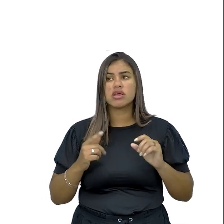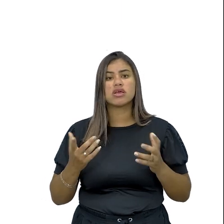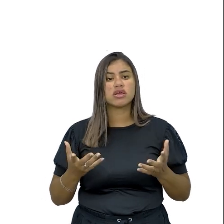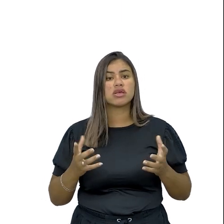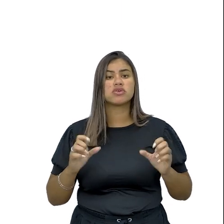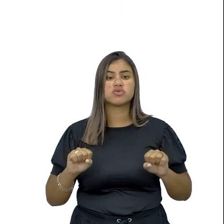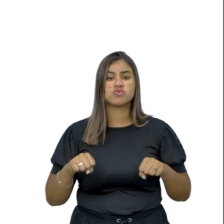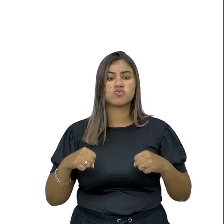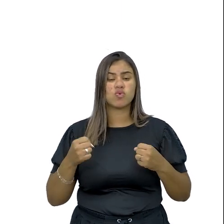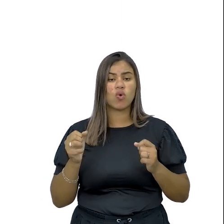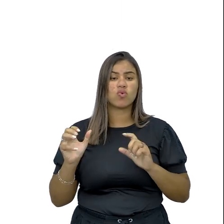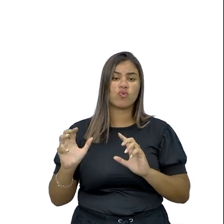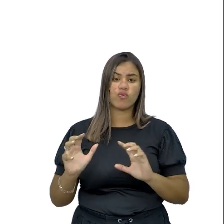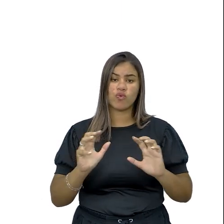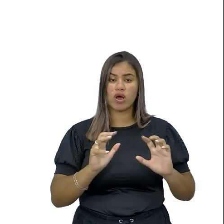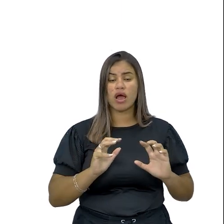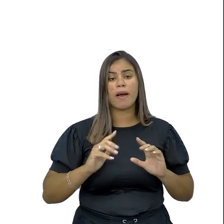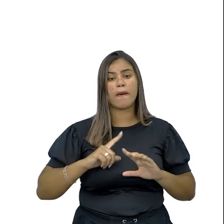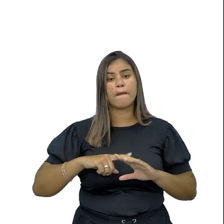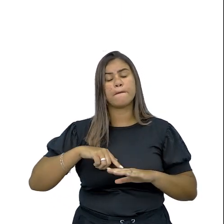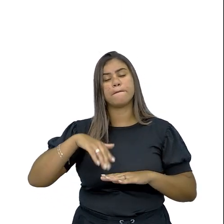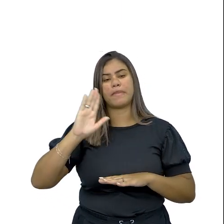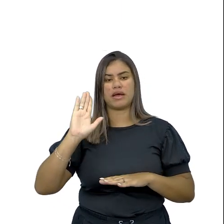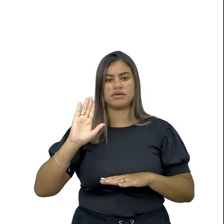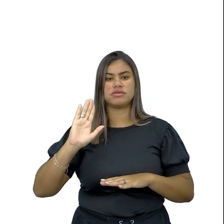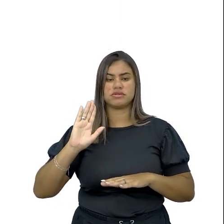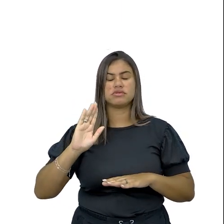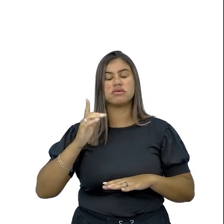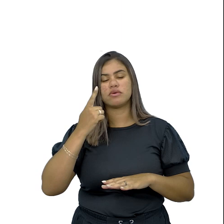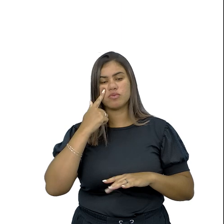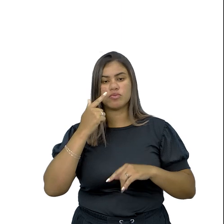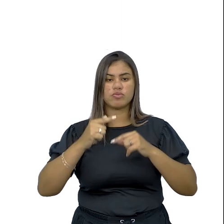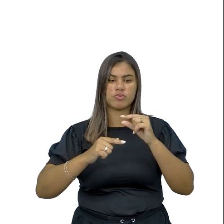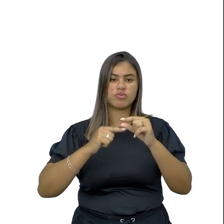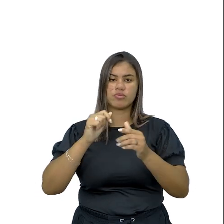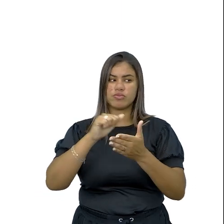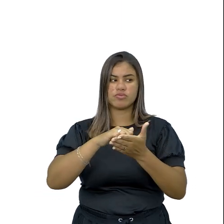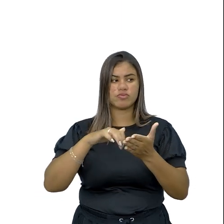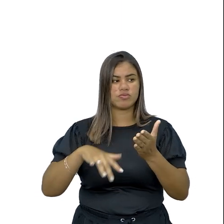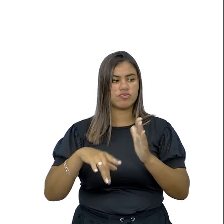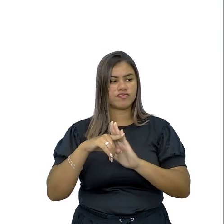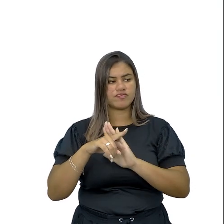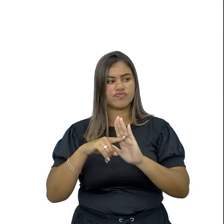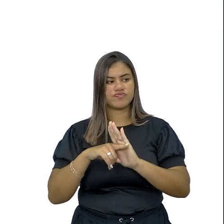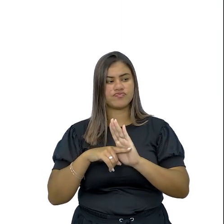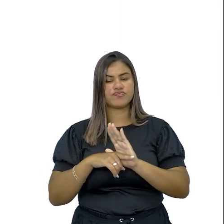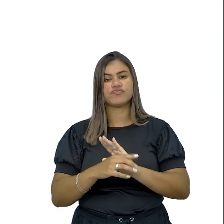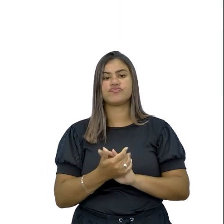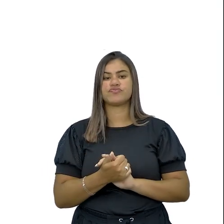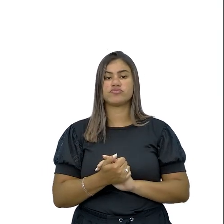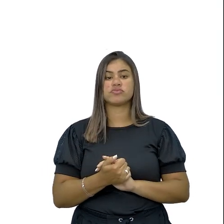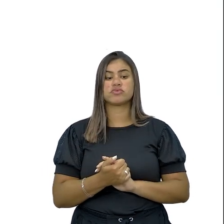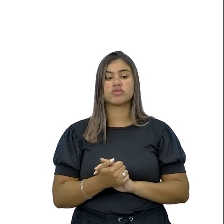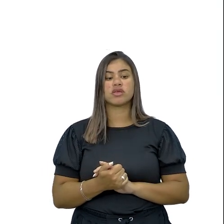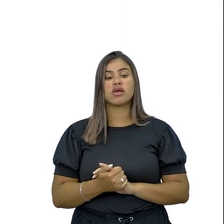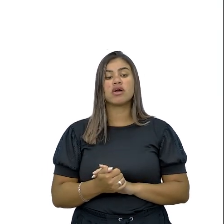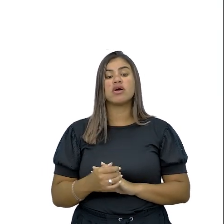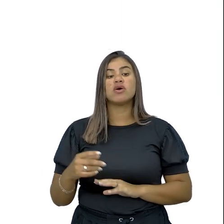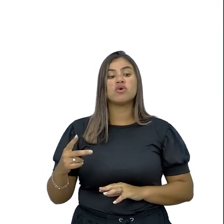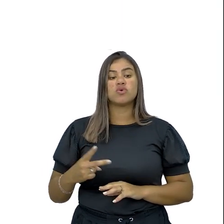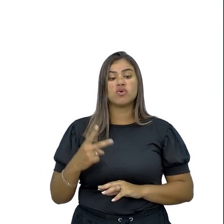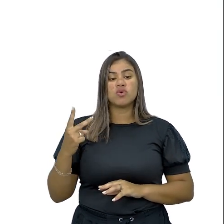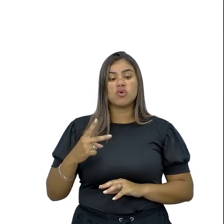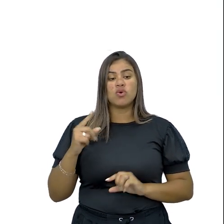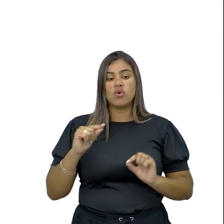aí de influência sobre o passo a passo, né, do desenvolvimento de atividades investigativas. O segundo modo é a